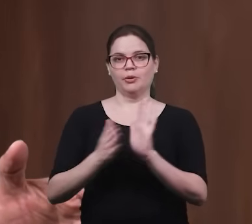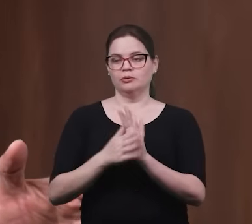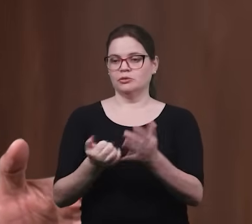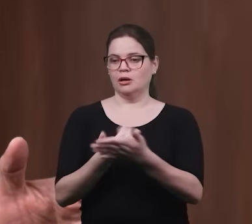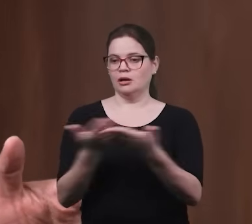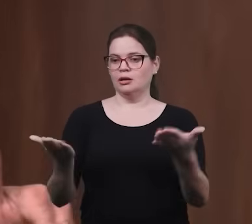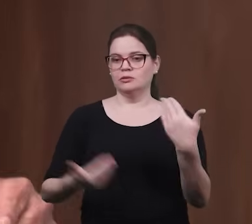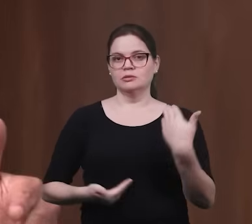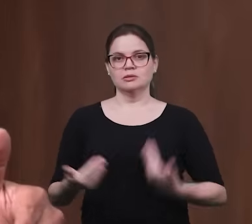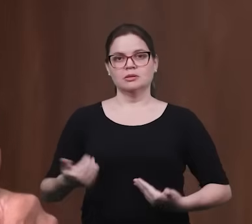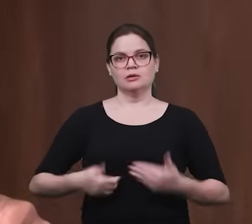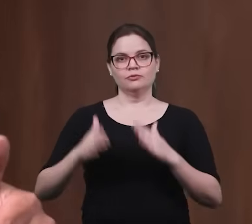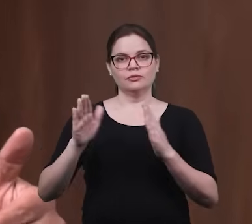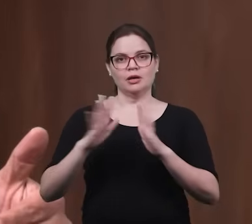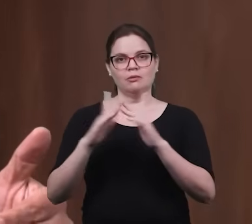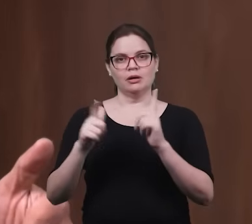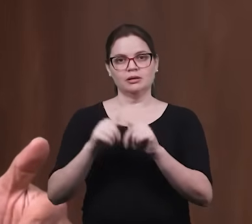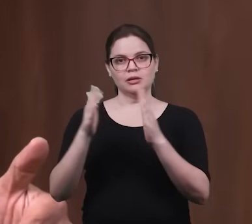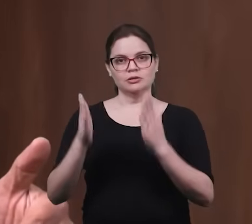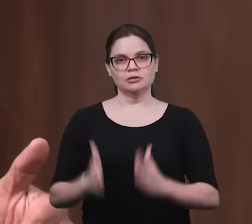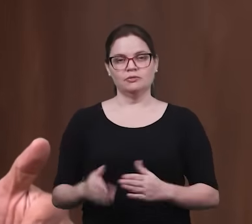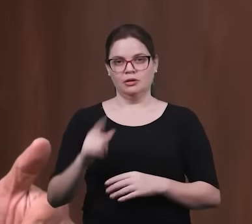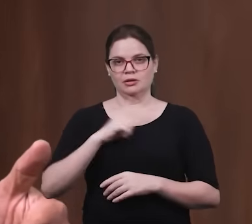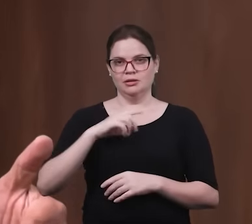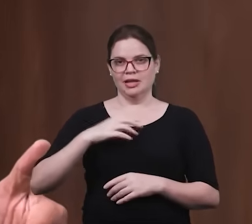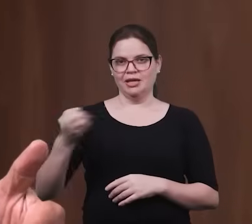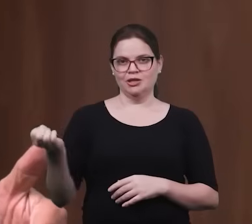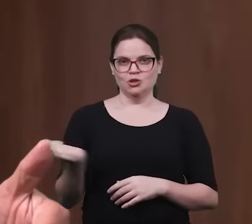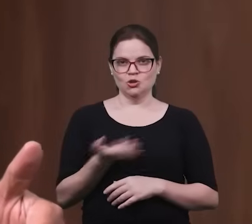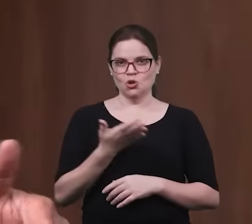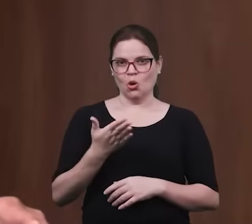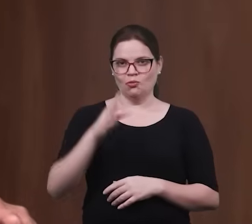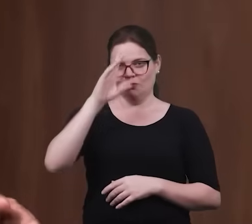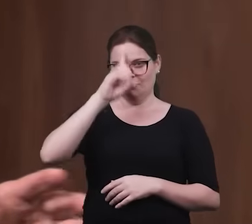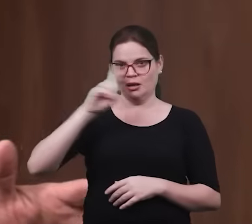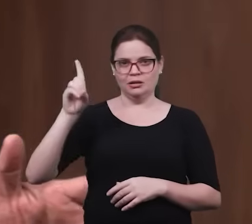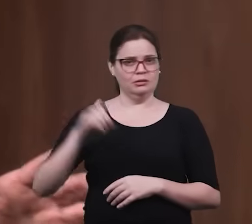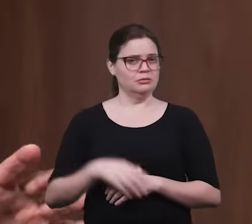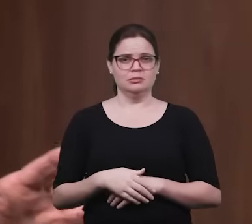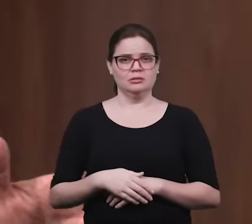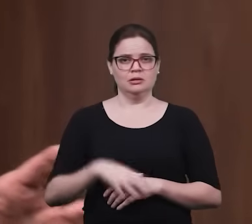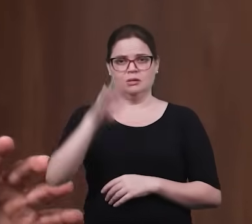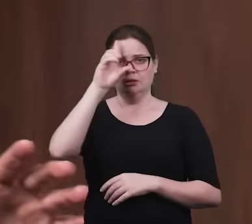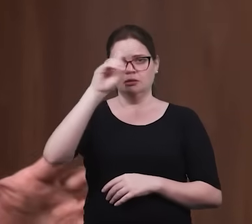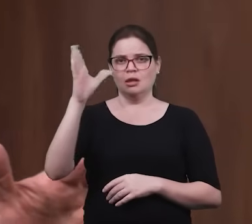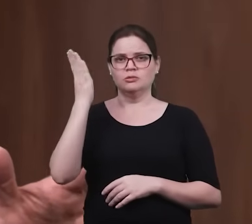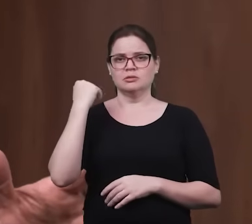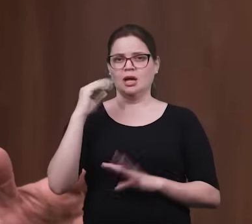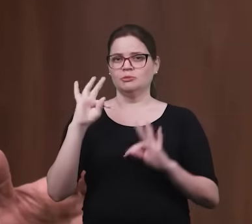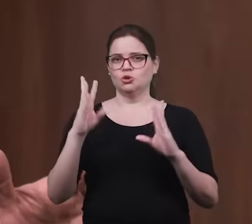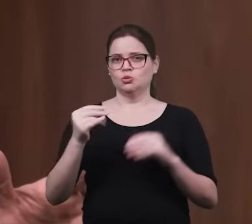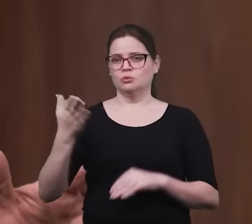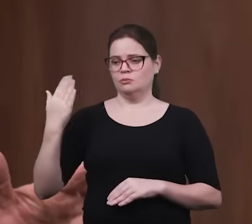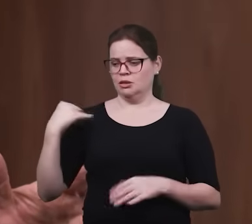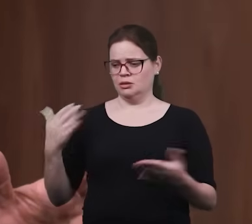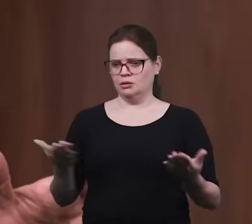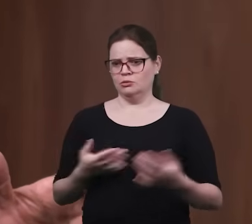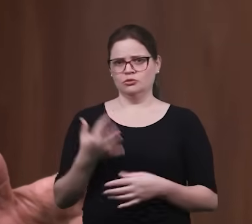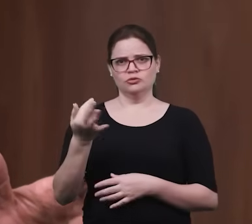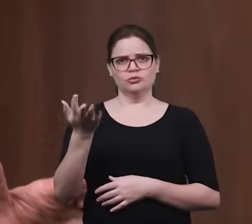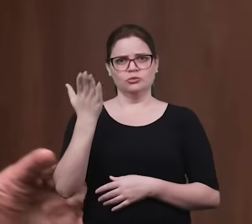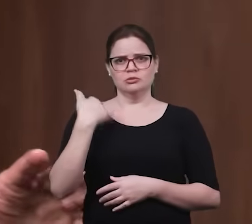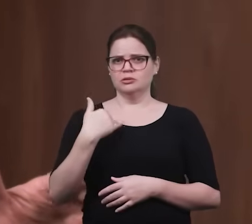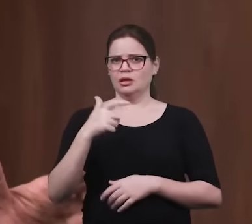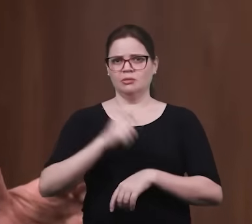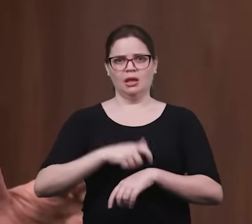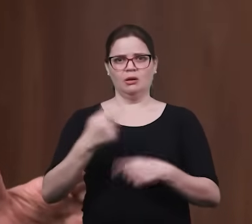céu. Deus é aquele que conhece o ontem, o hoje e o amanhã. Para Deus não há futuro, tudo é tempo presente.